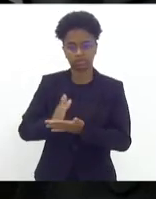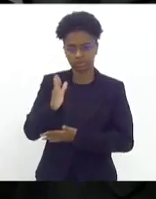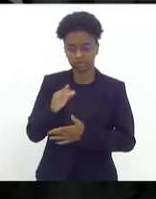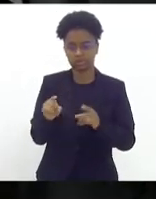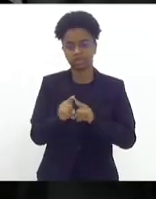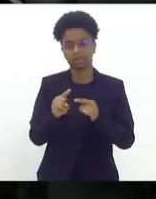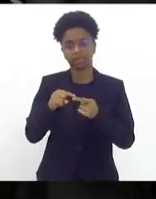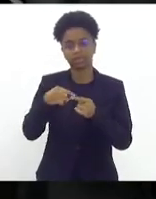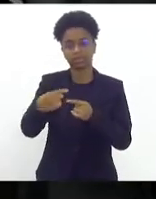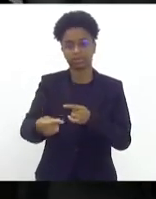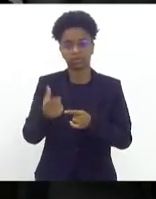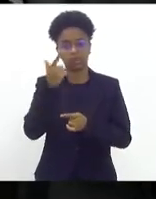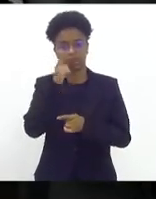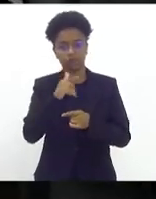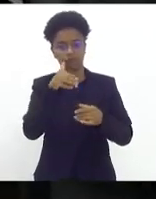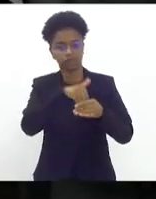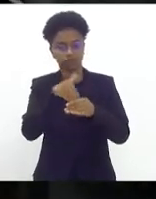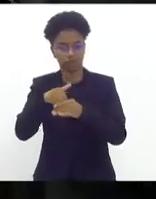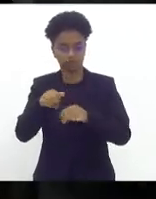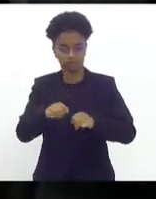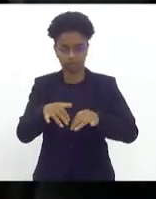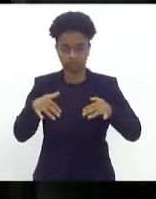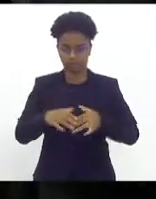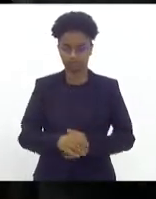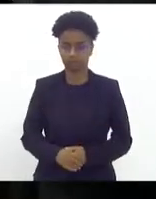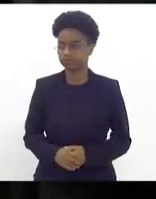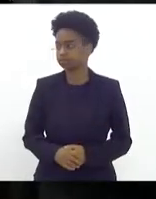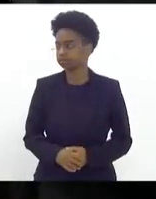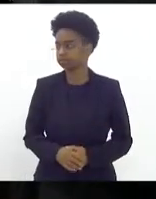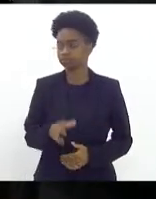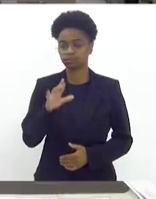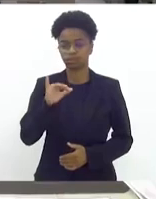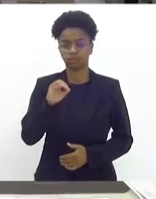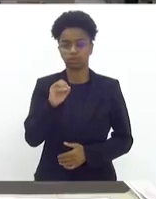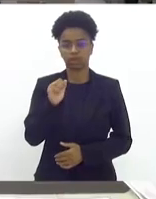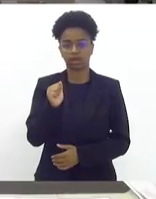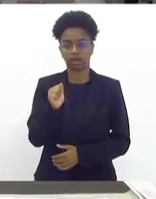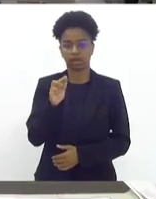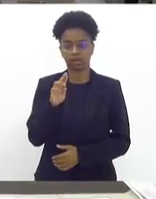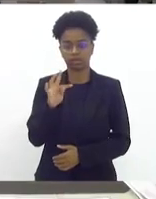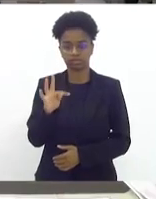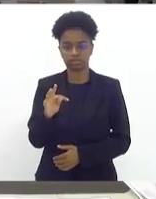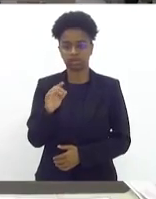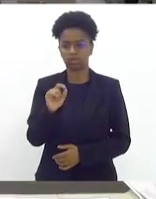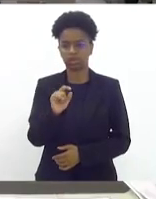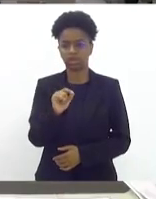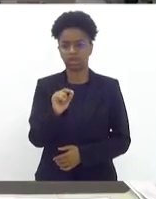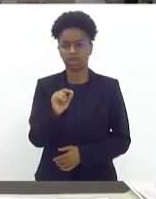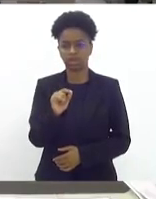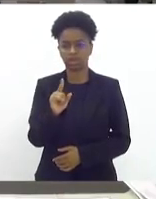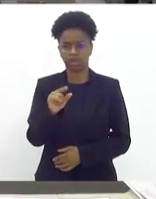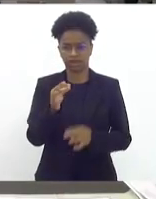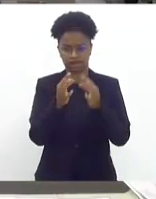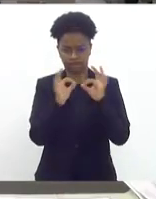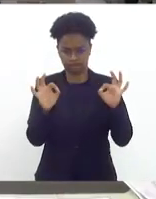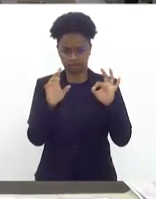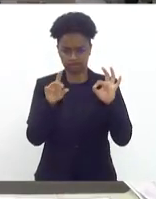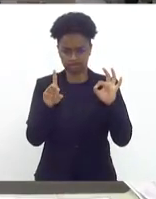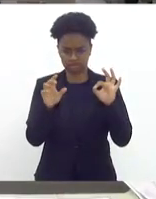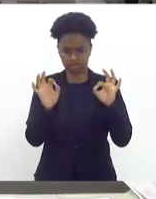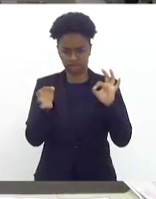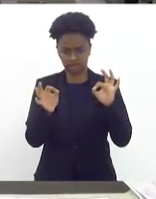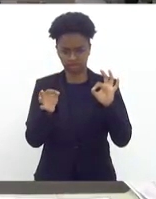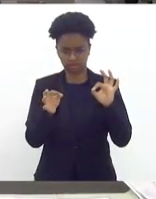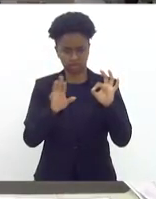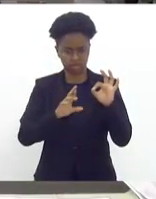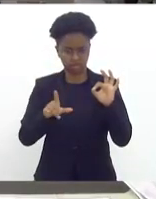em breve estará em plenário para a votação final. O Rio Artes Manuais é um slogan, né? Ele é um título, não